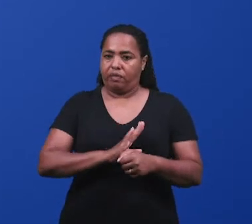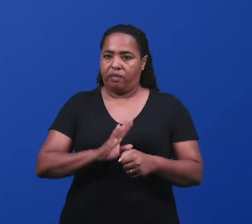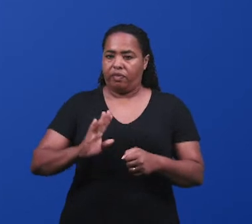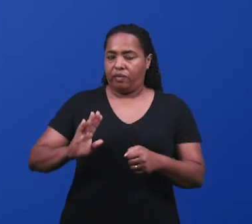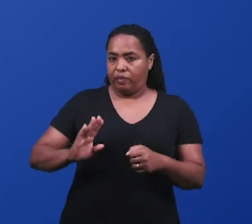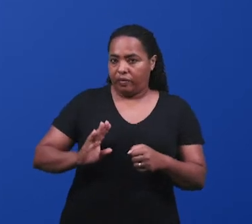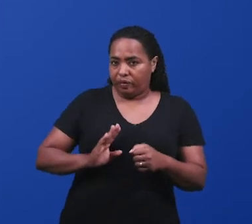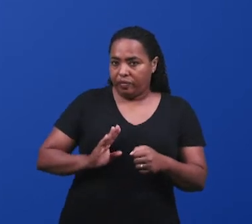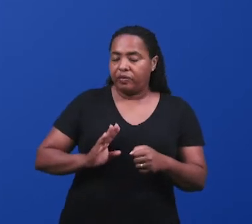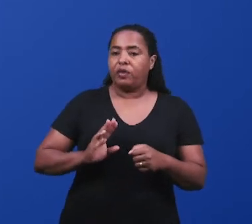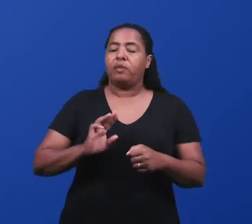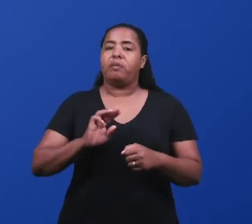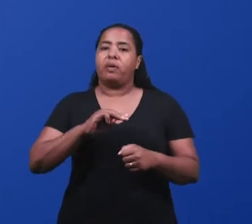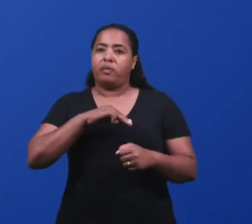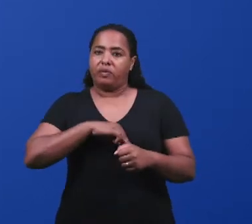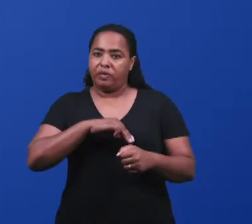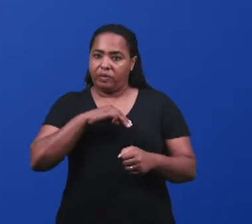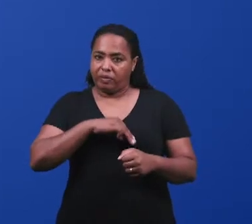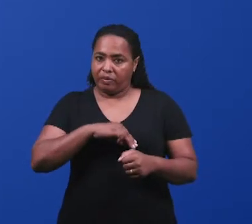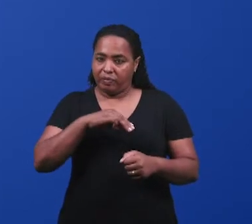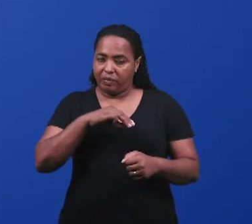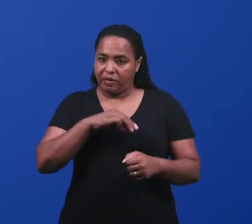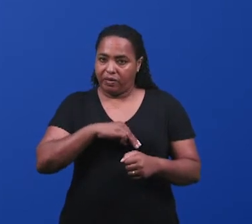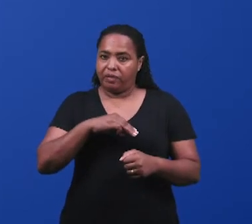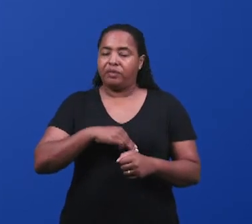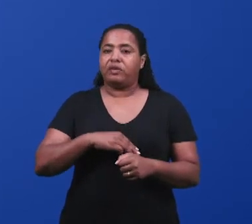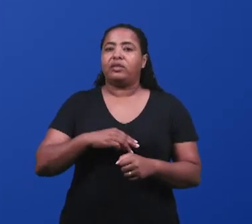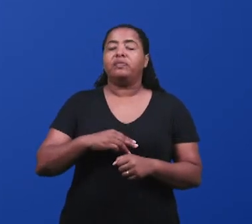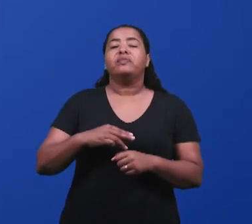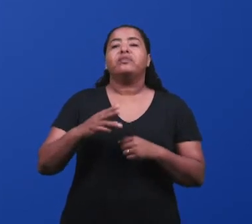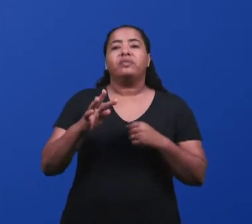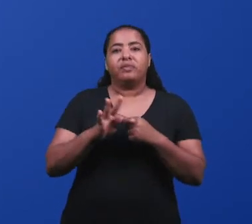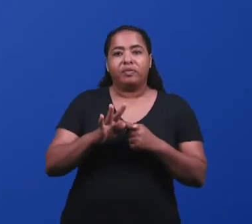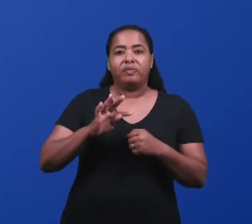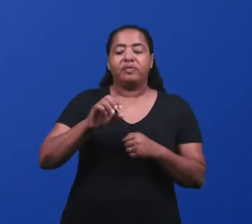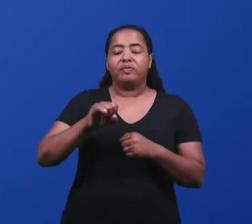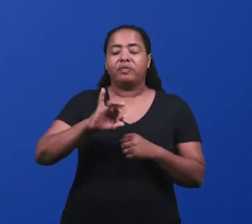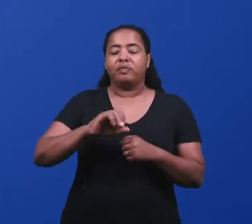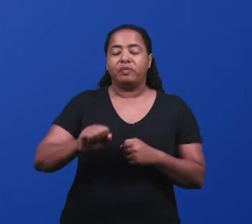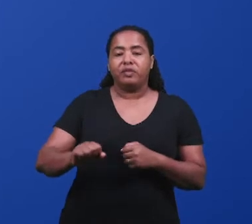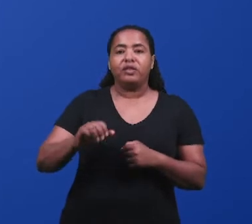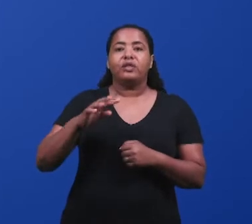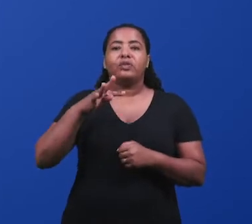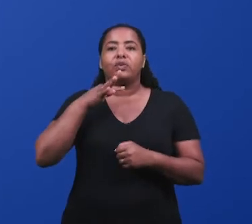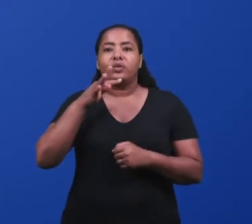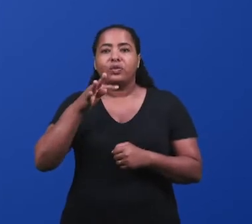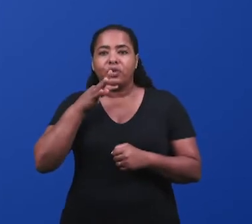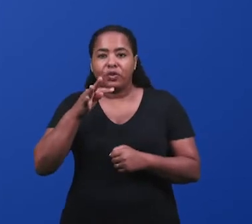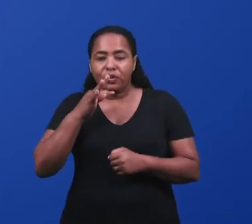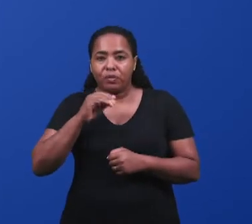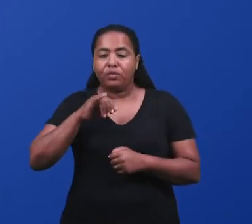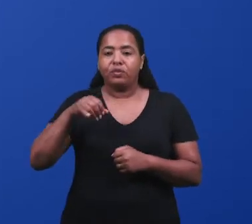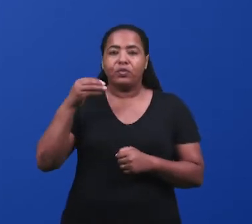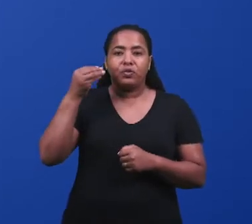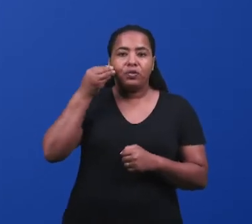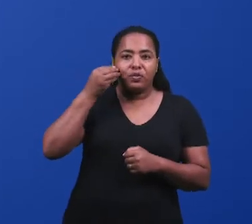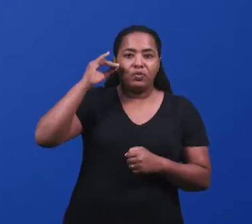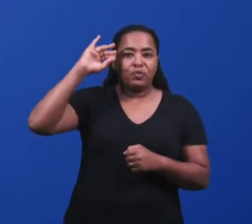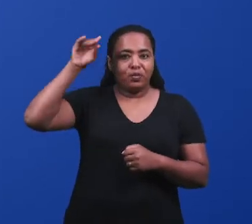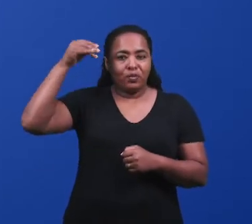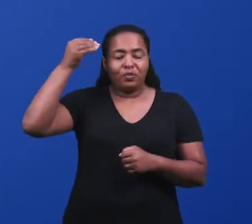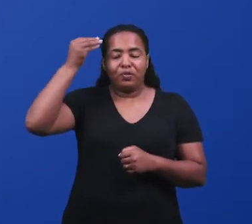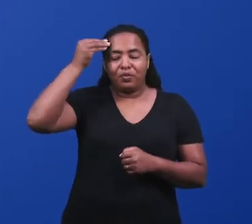Judas, Iscariotes e Simão Zelote. Pode ser Jesus. Cite os nomes dos